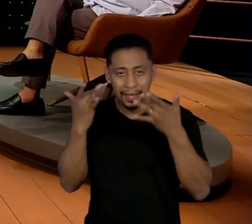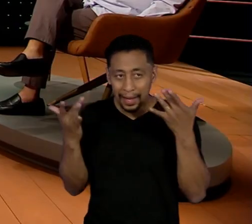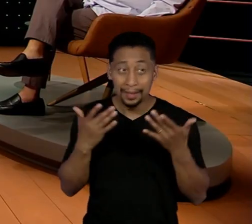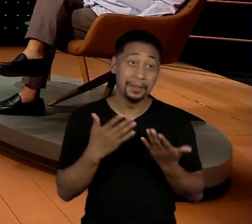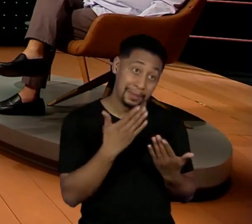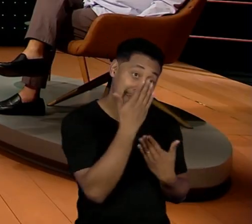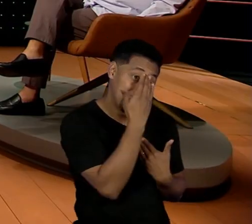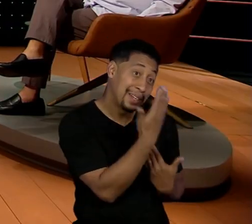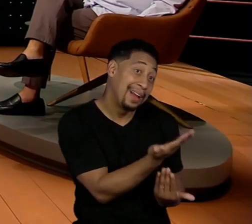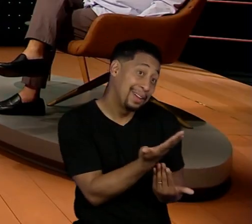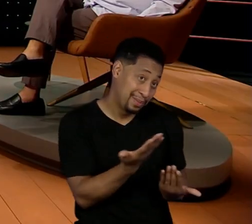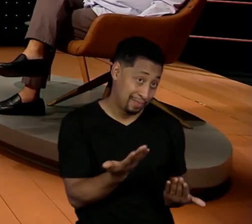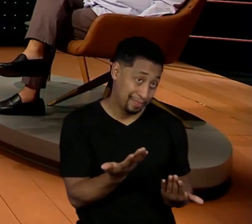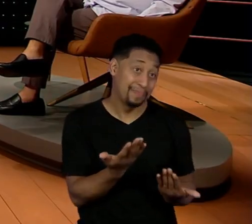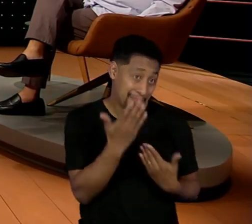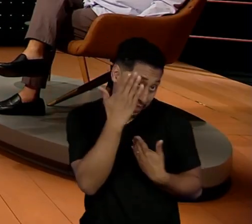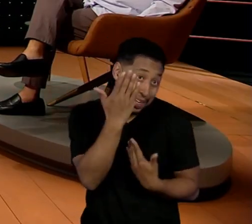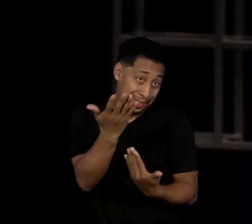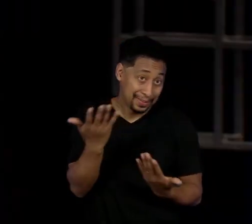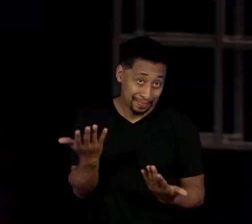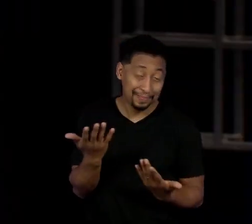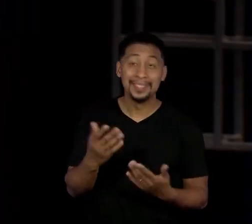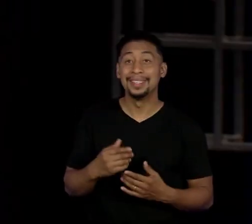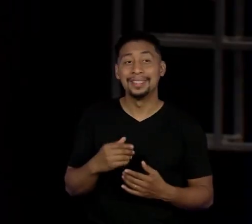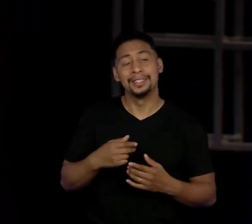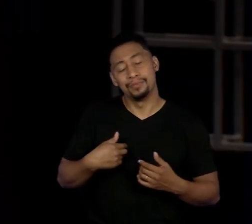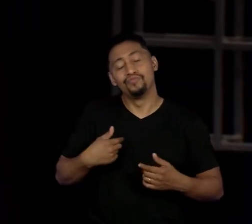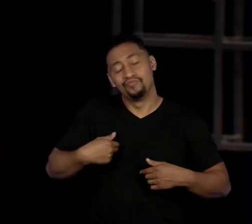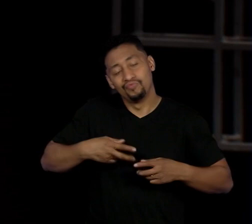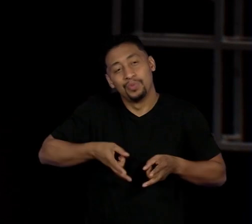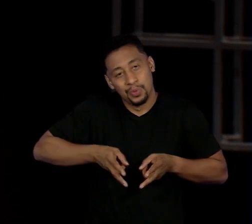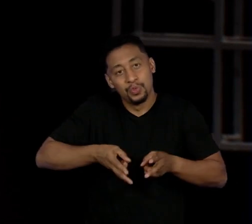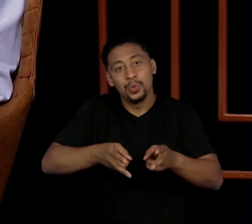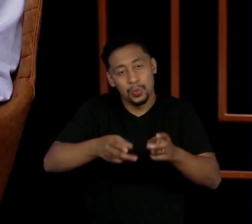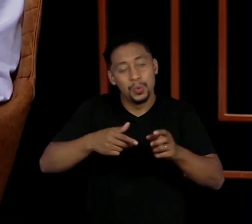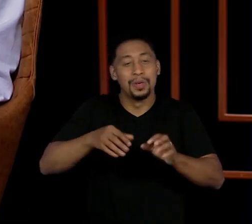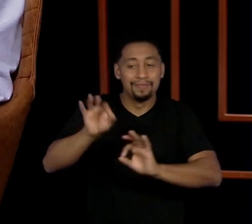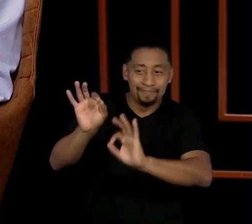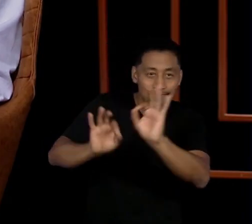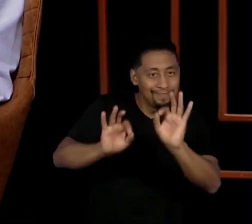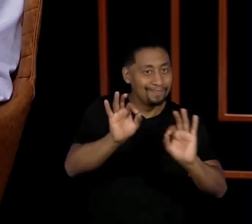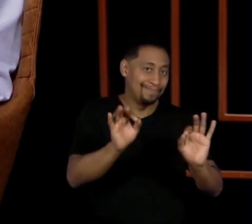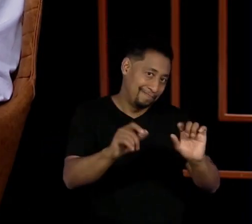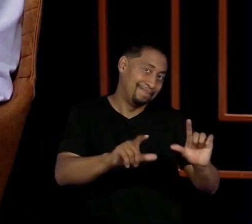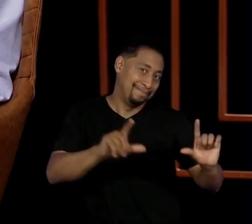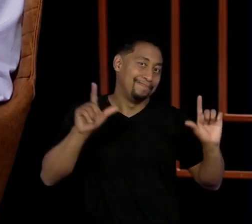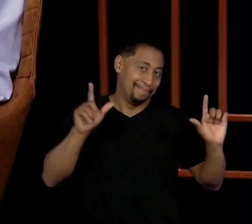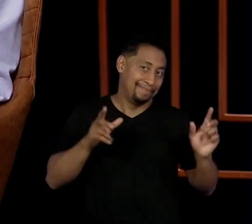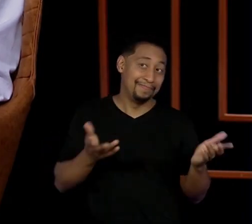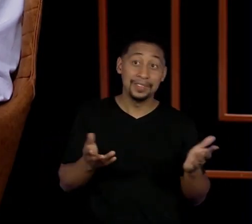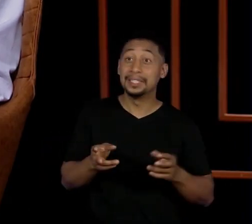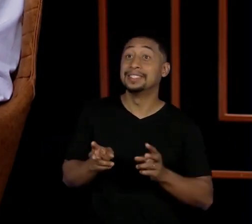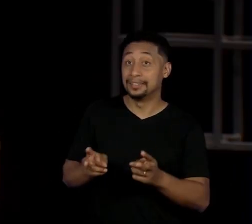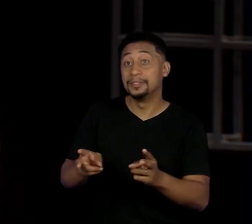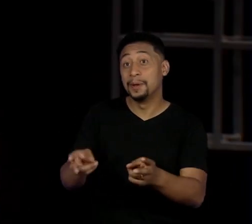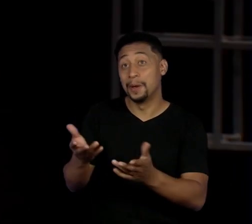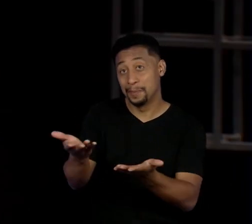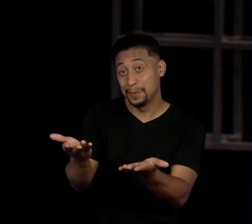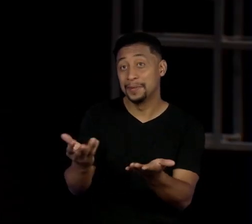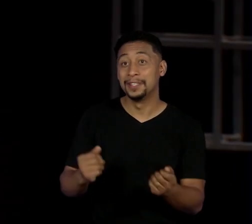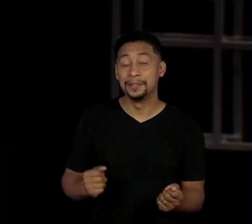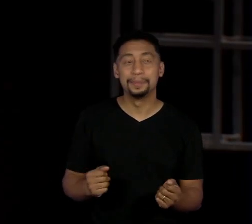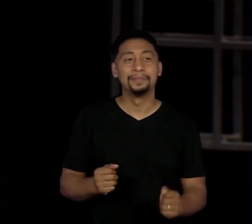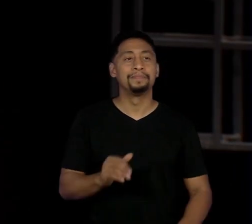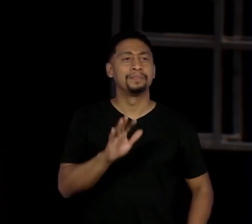nossas artes. Obrigada. Seguimos, né? Na resistência. Seguimos. Sempre, sempre. Otávio,